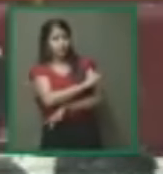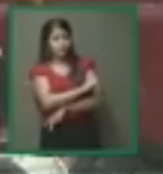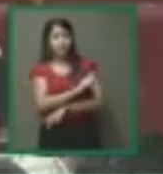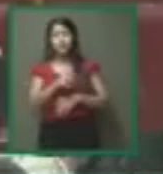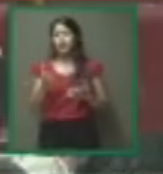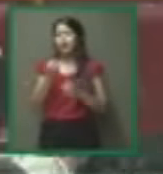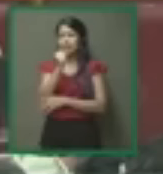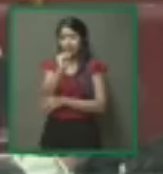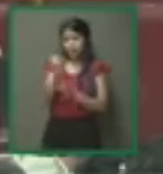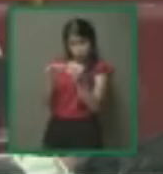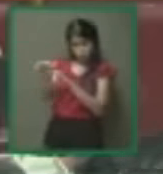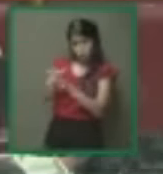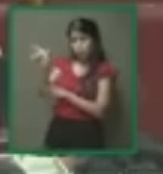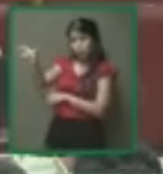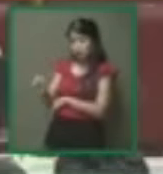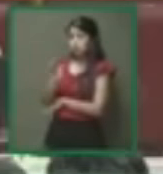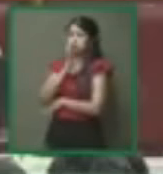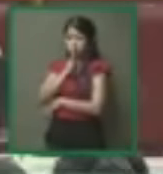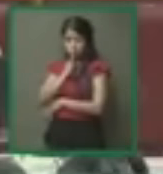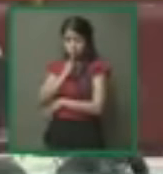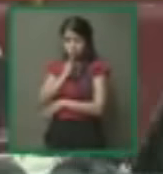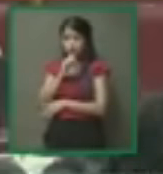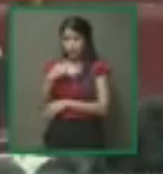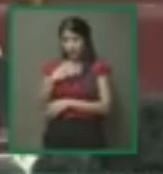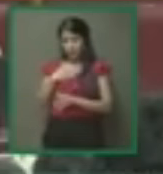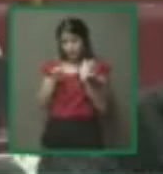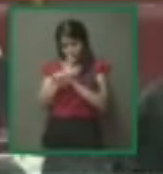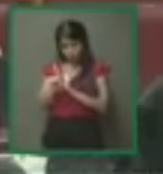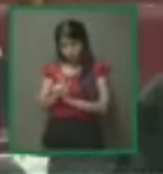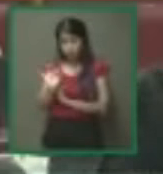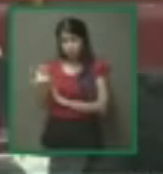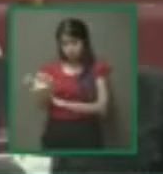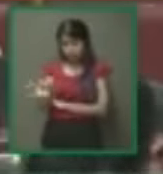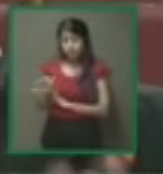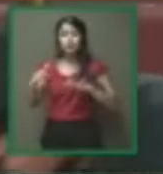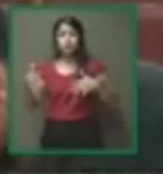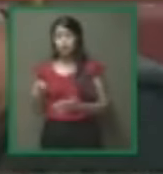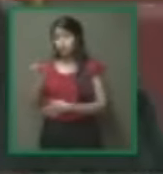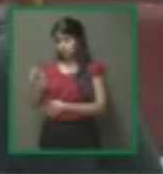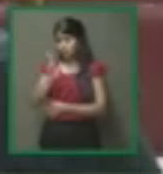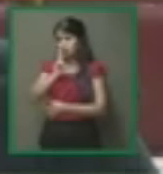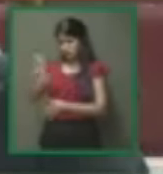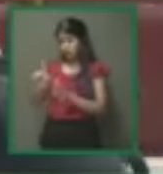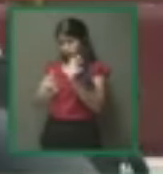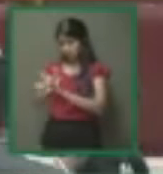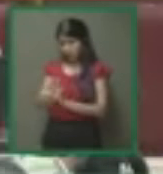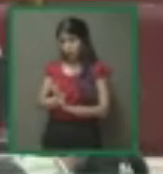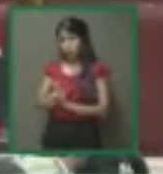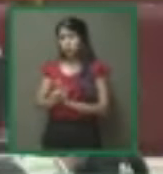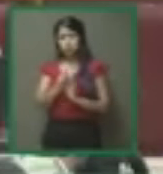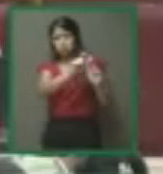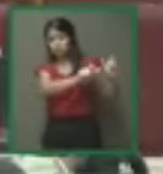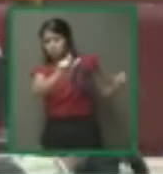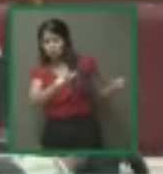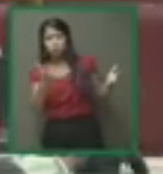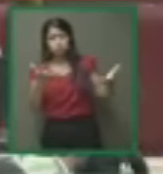orientou o senhor a ficar em silêncio em relação às minhas perguntas. O senhor vai responder a pergunta de alguém? O